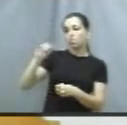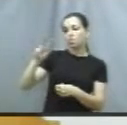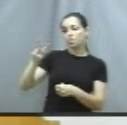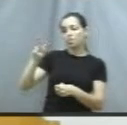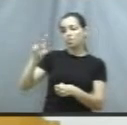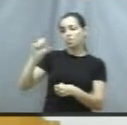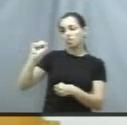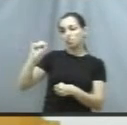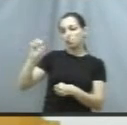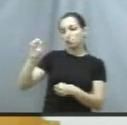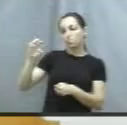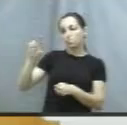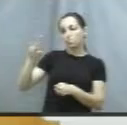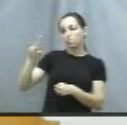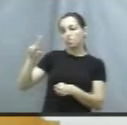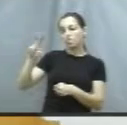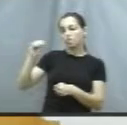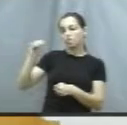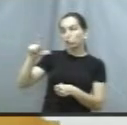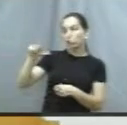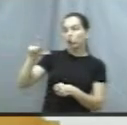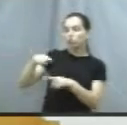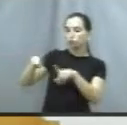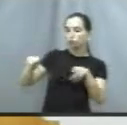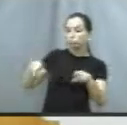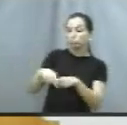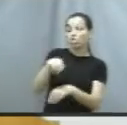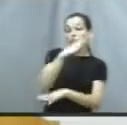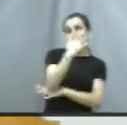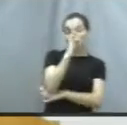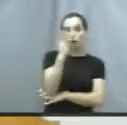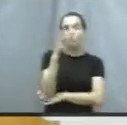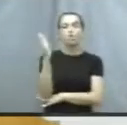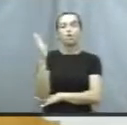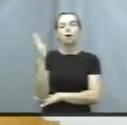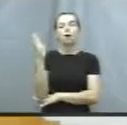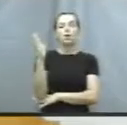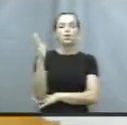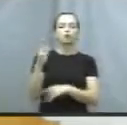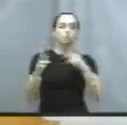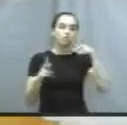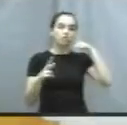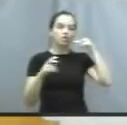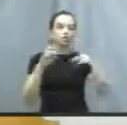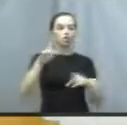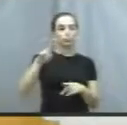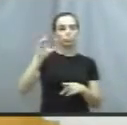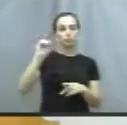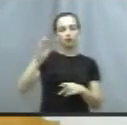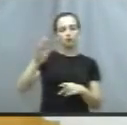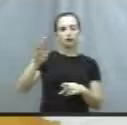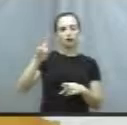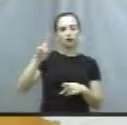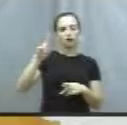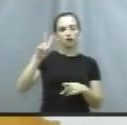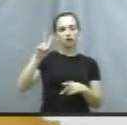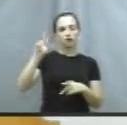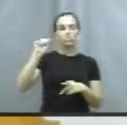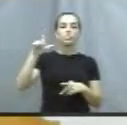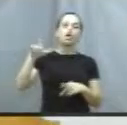conferir a situação da praça ali, que o vereador Roberval já comentou um pouco. Eu não vou entrar no que ele disse,